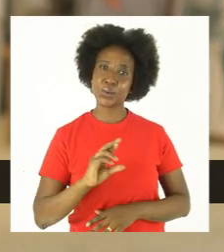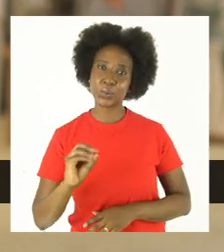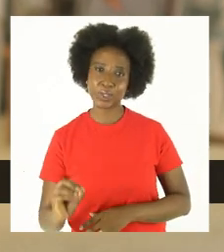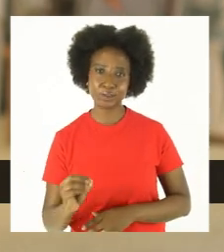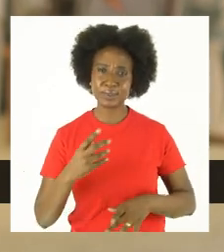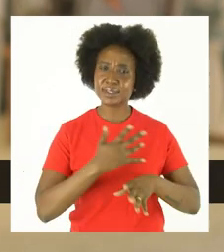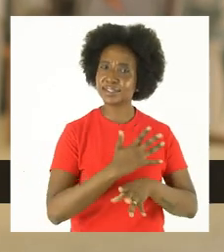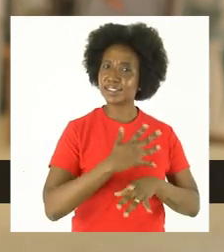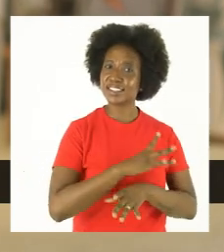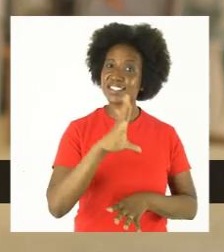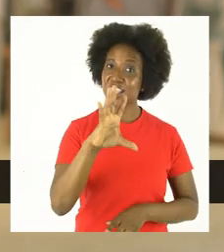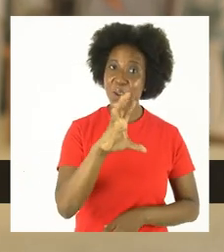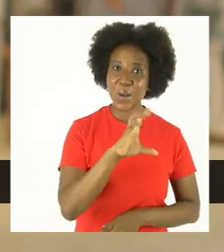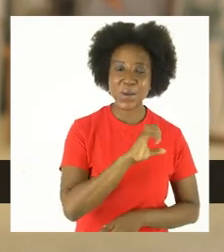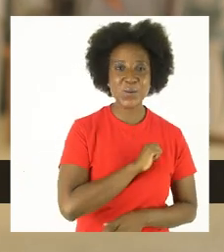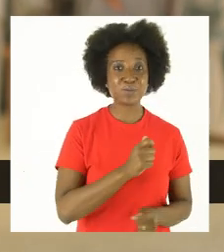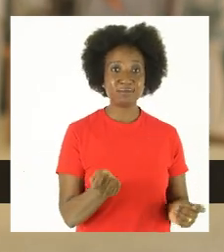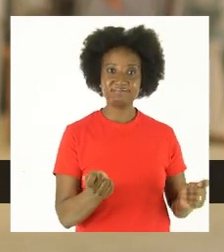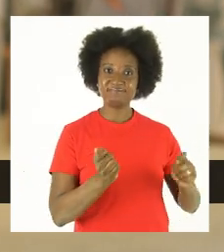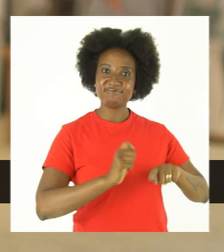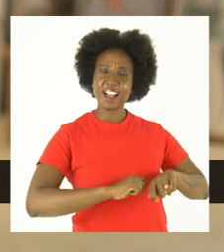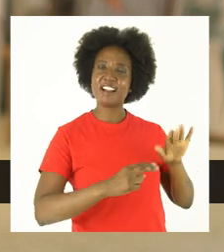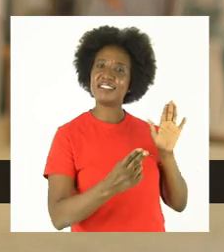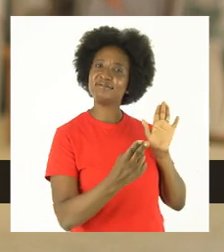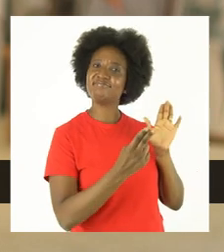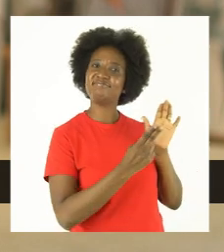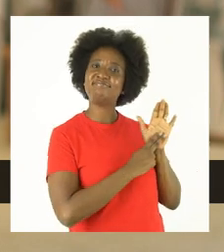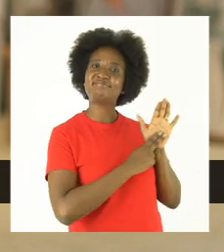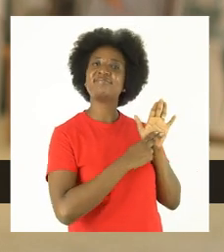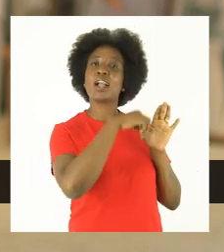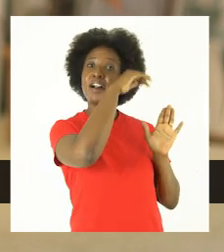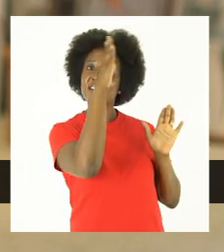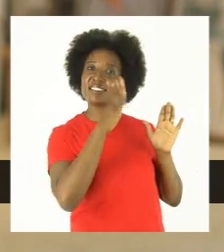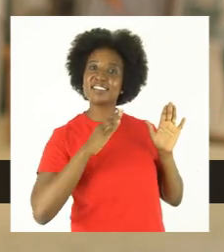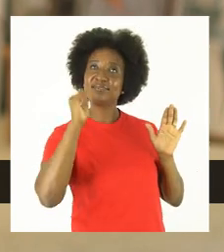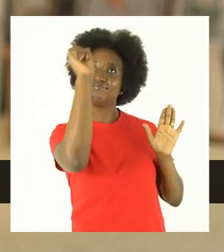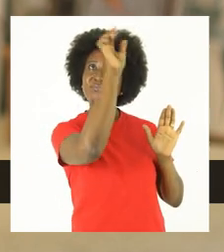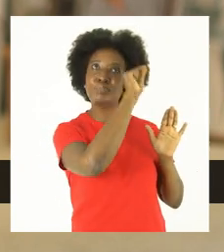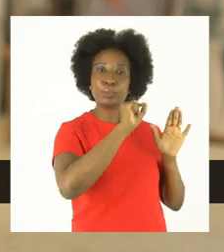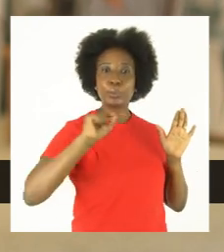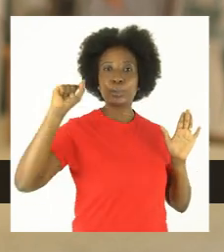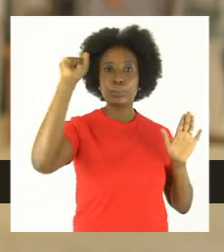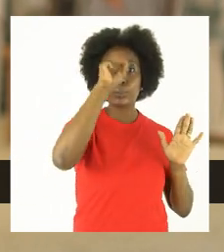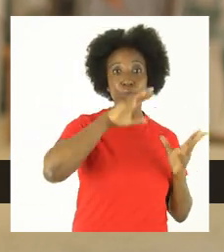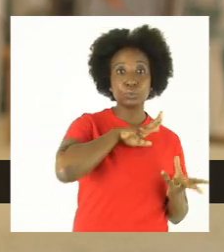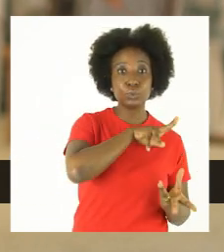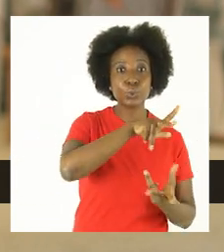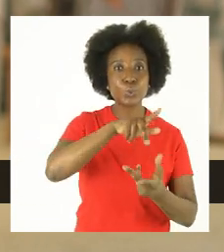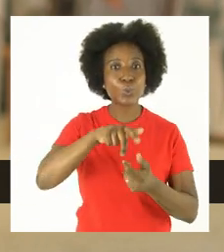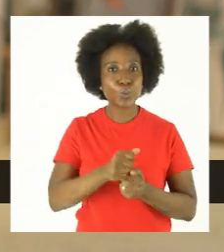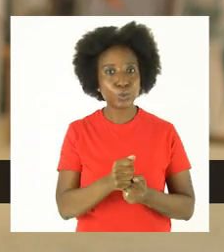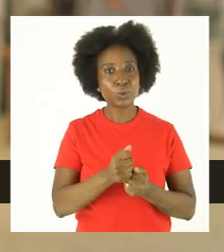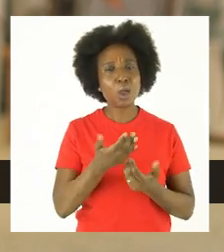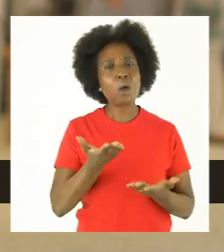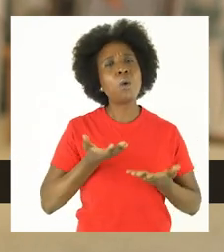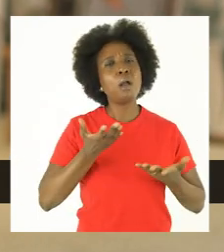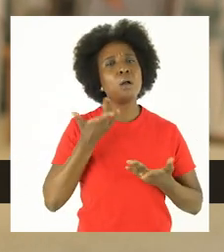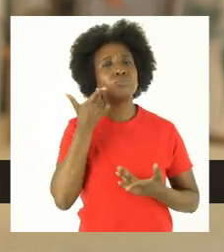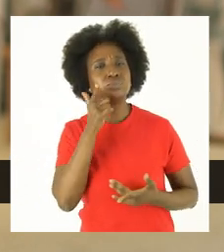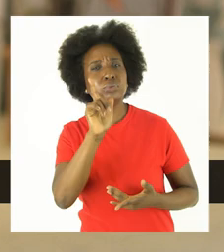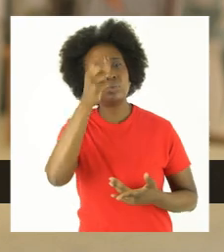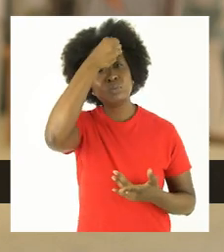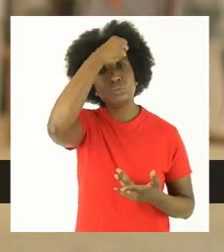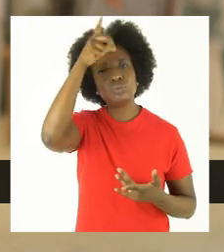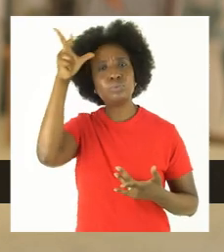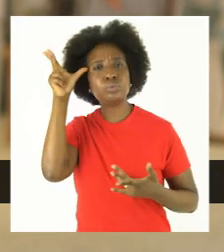Janeiro, cidade que eu amo e que fez de mim reconhecida no Brasil e no mundo. Quero ser eleita prefeita para fazer do